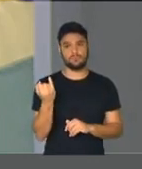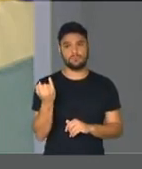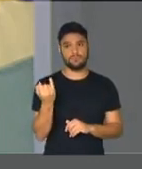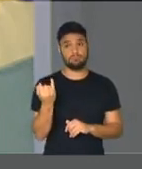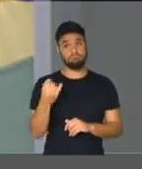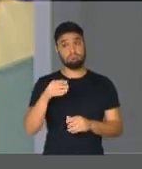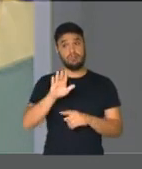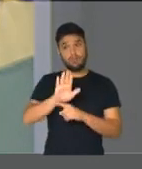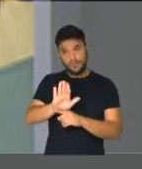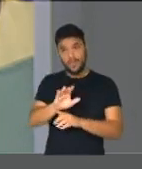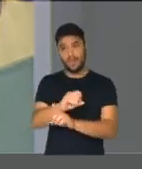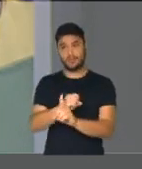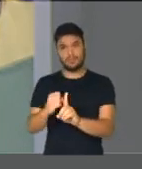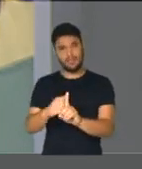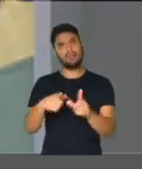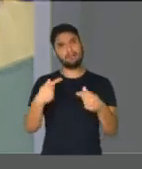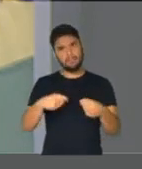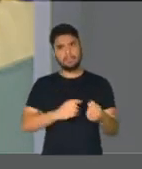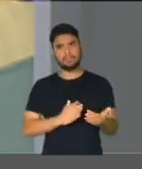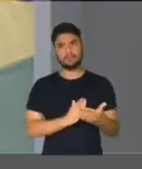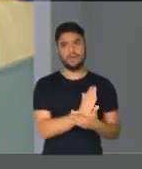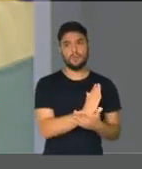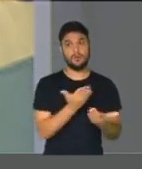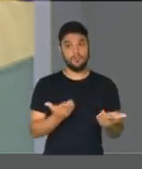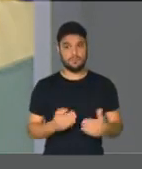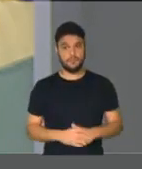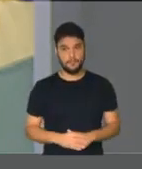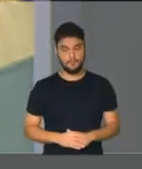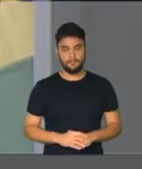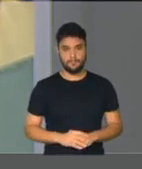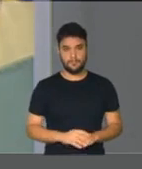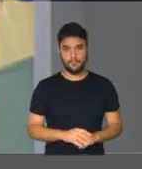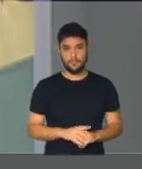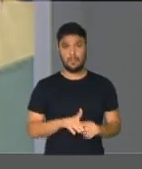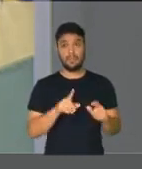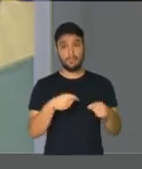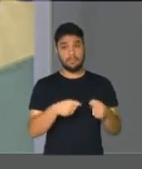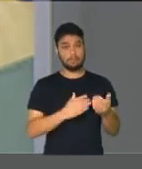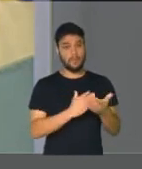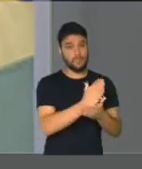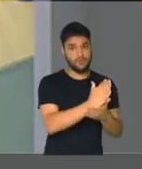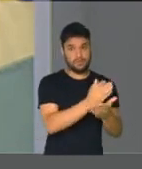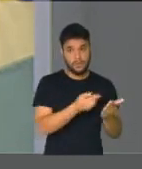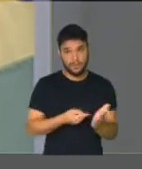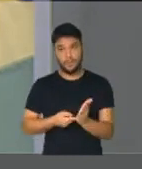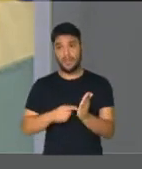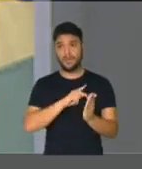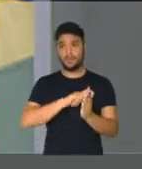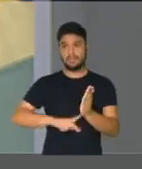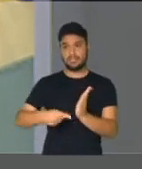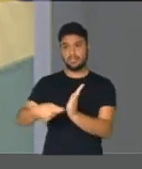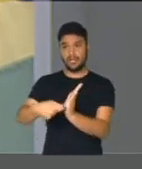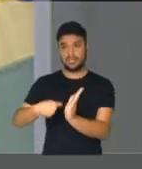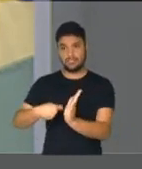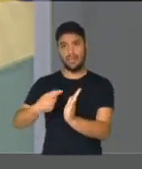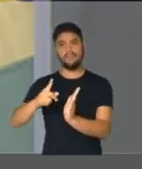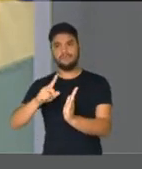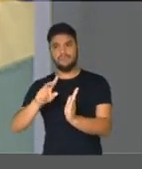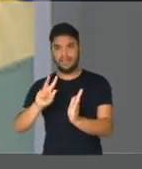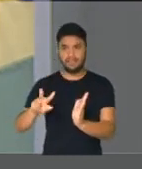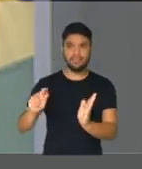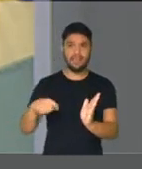relevância social e merece aprovação, de forma a ir para a sanção e impactar diretamente na vida